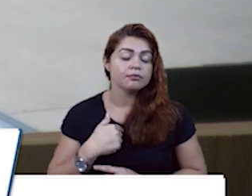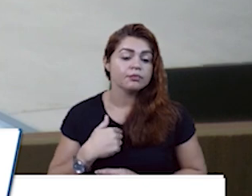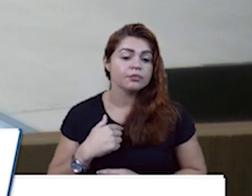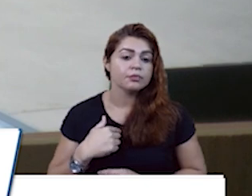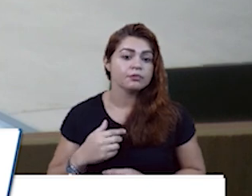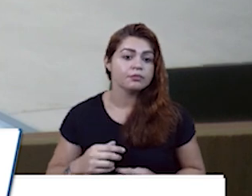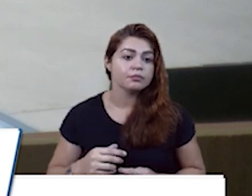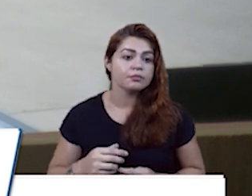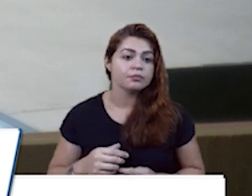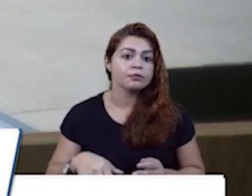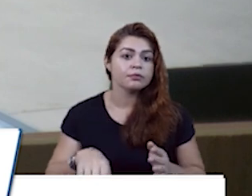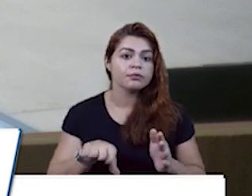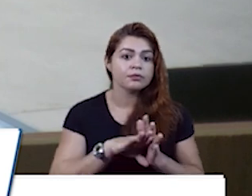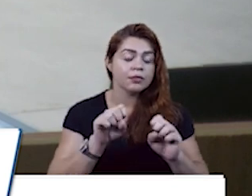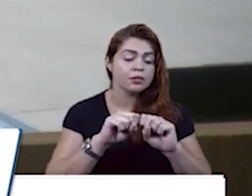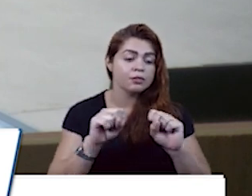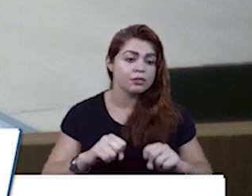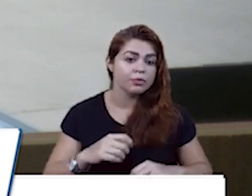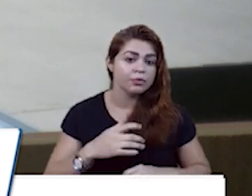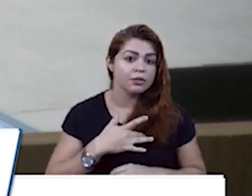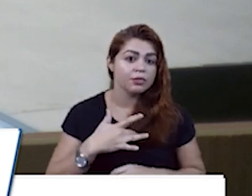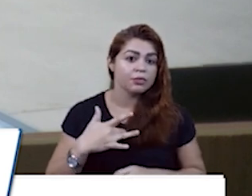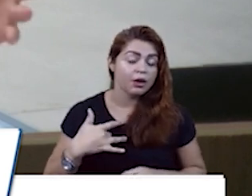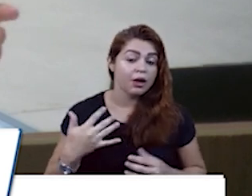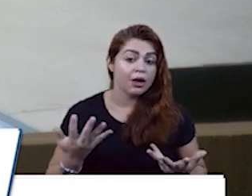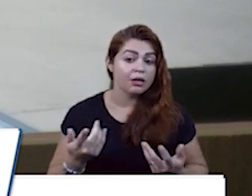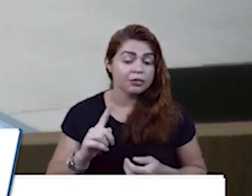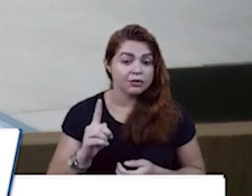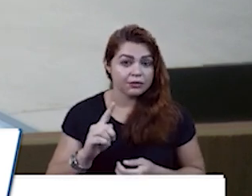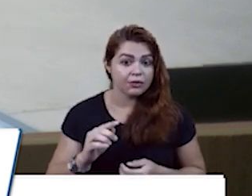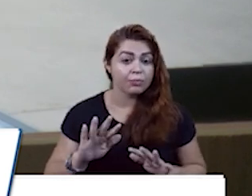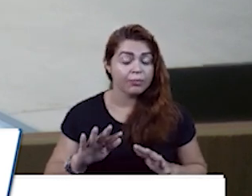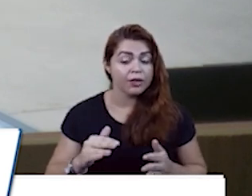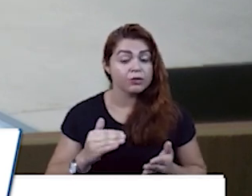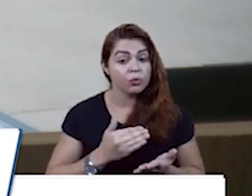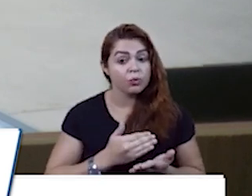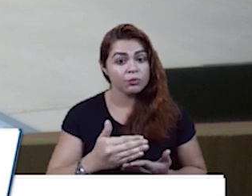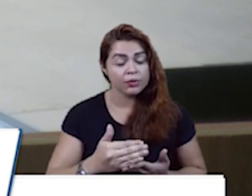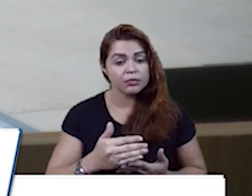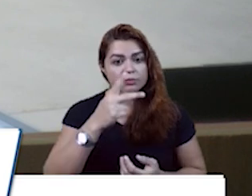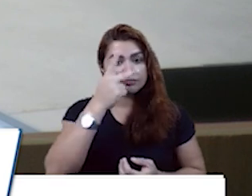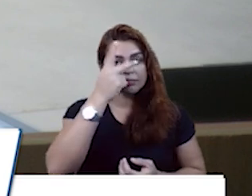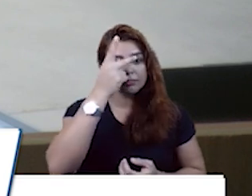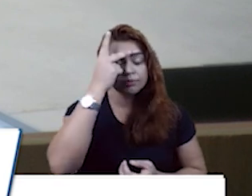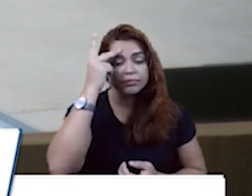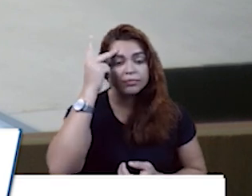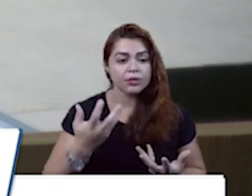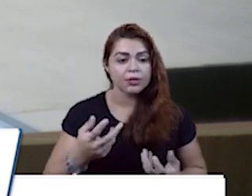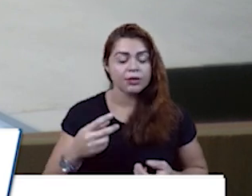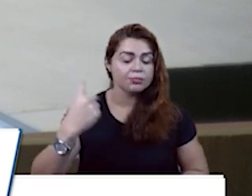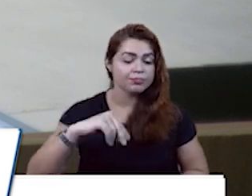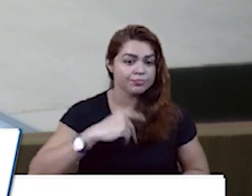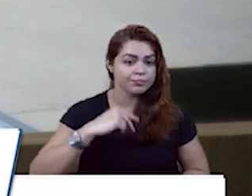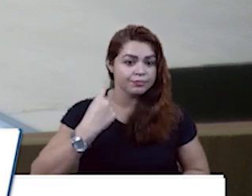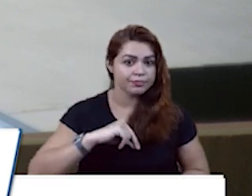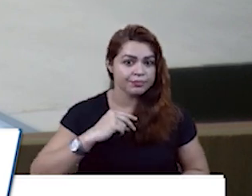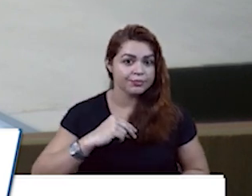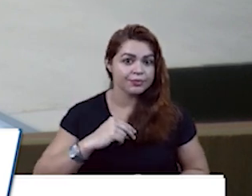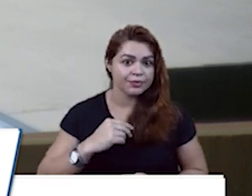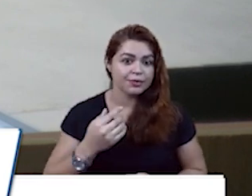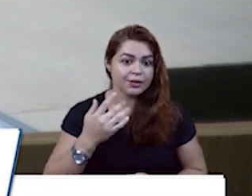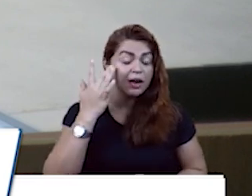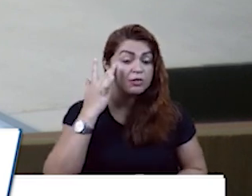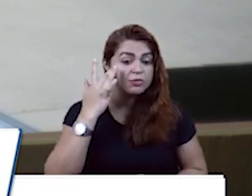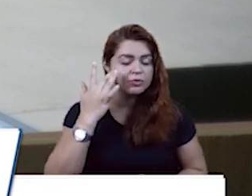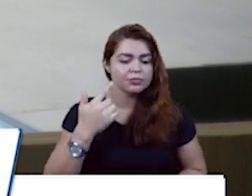queria me bater. Porque eles acharam que eu ia chegar lá para arrumar confusão, para poder... Só que depois eles viram que não é bem assim que